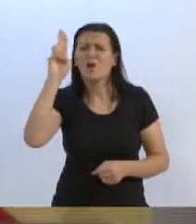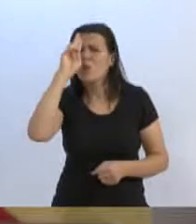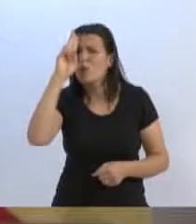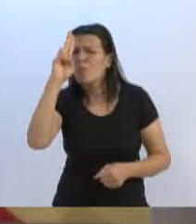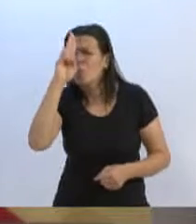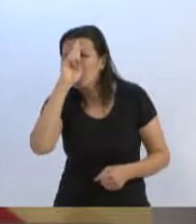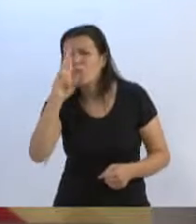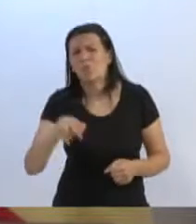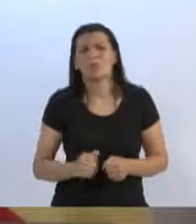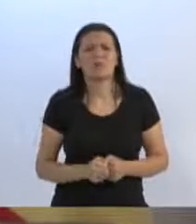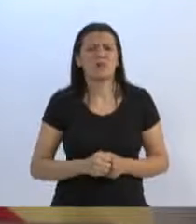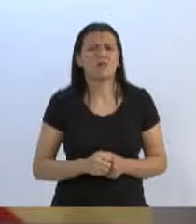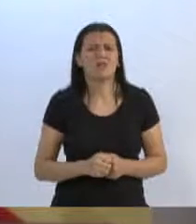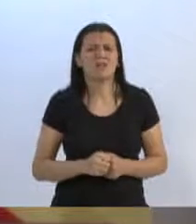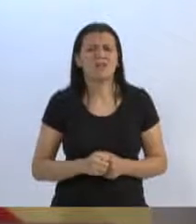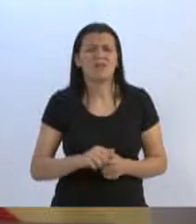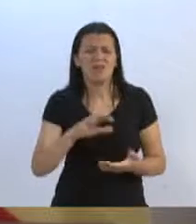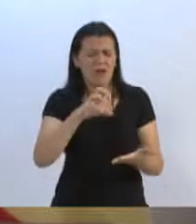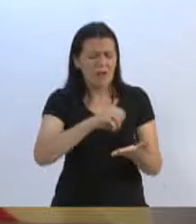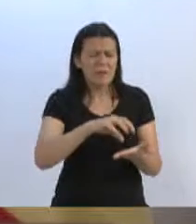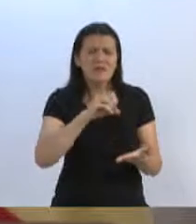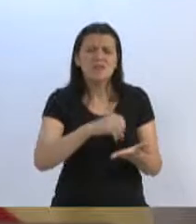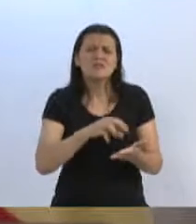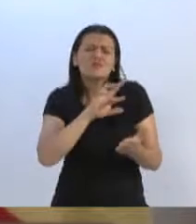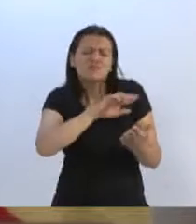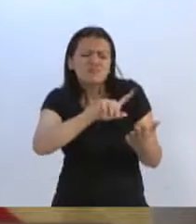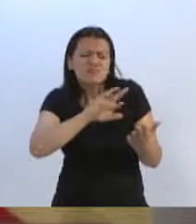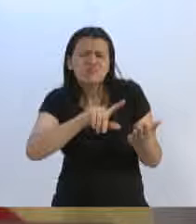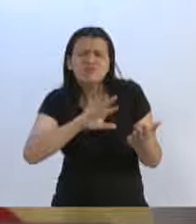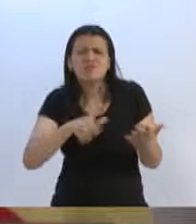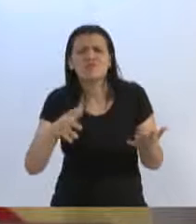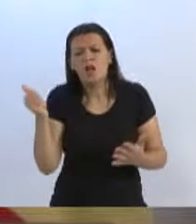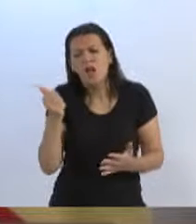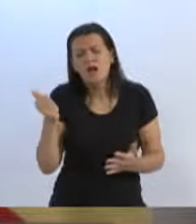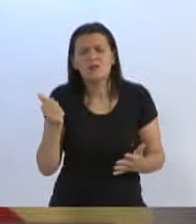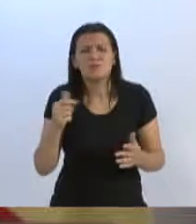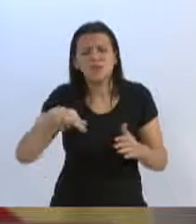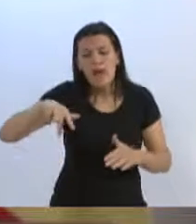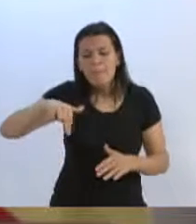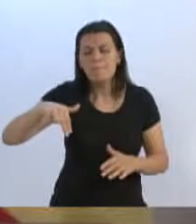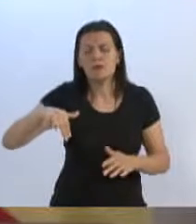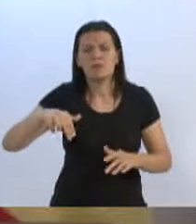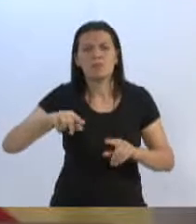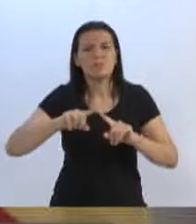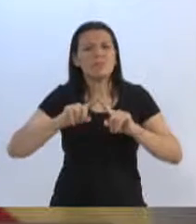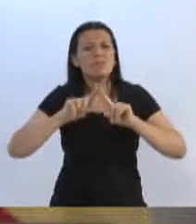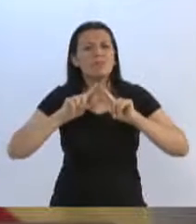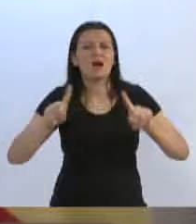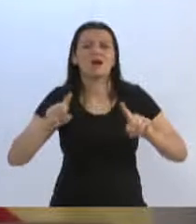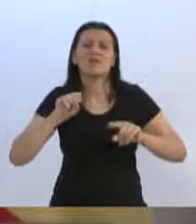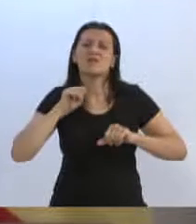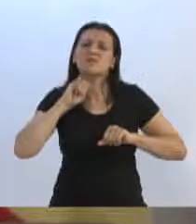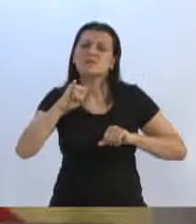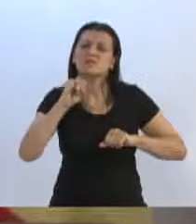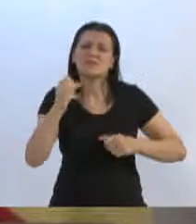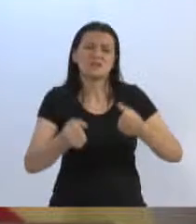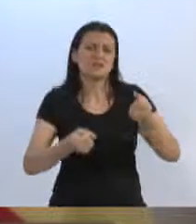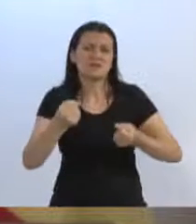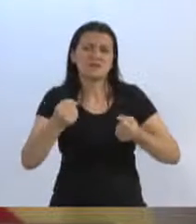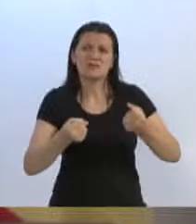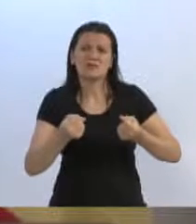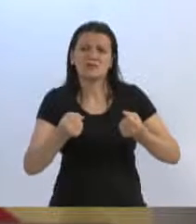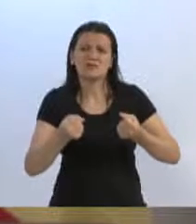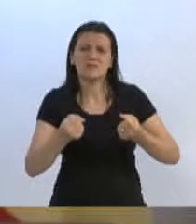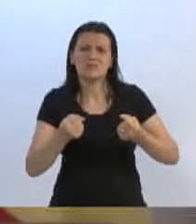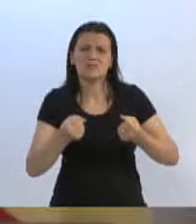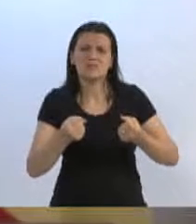Uber, vá de outros aplicativos que tem, vá de carona, vá até a pé. Mas, se dirigir, se